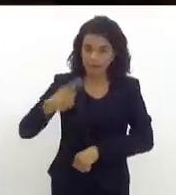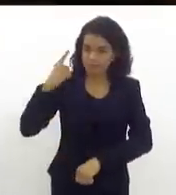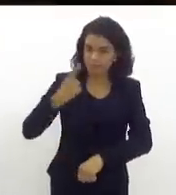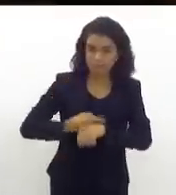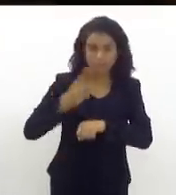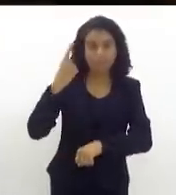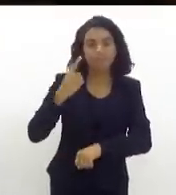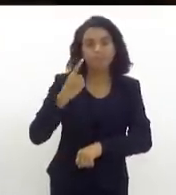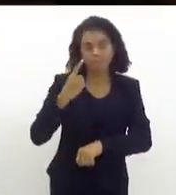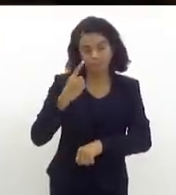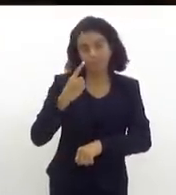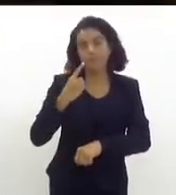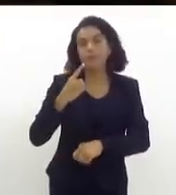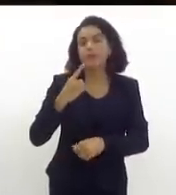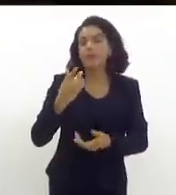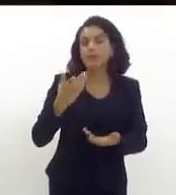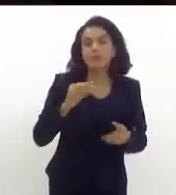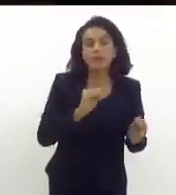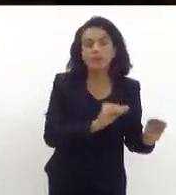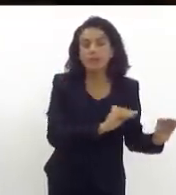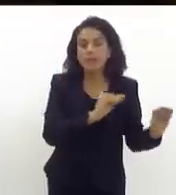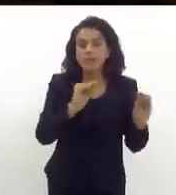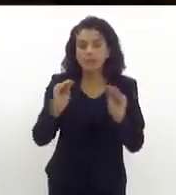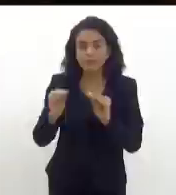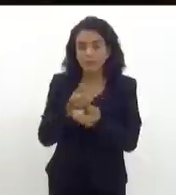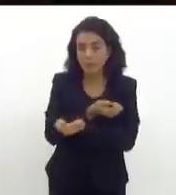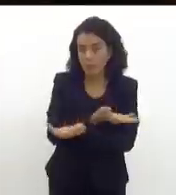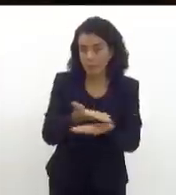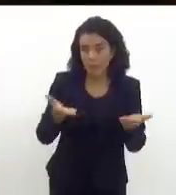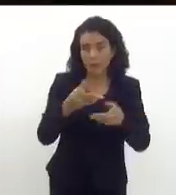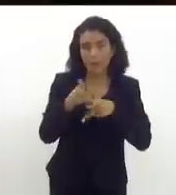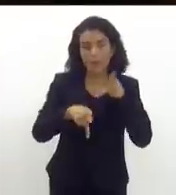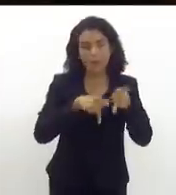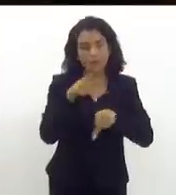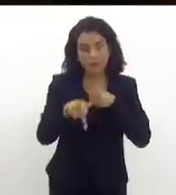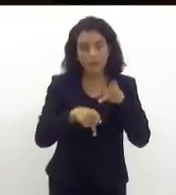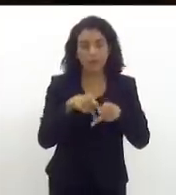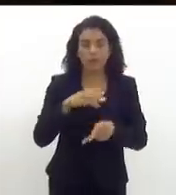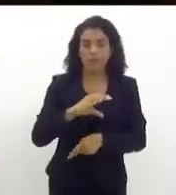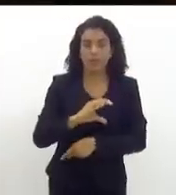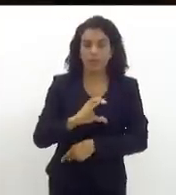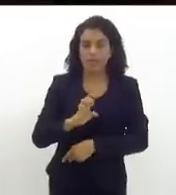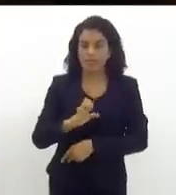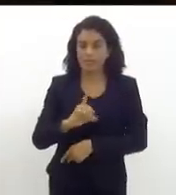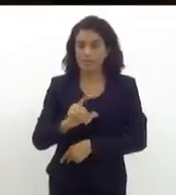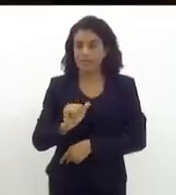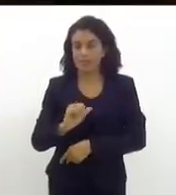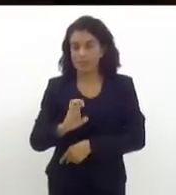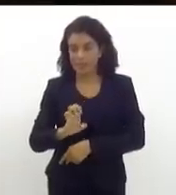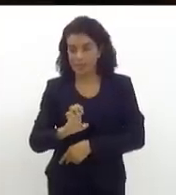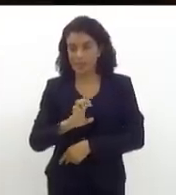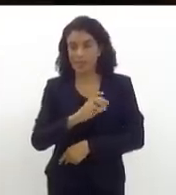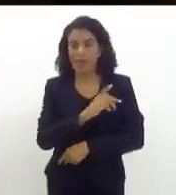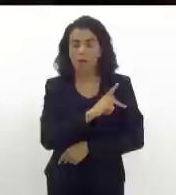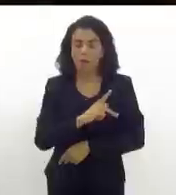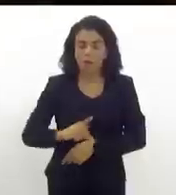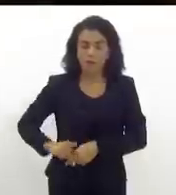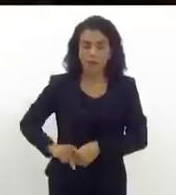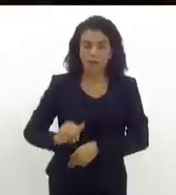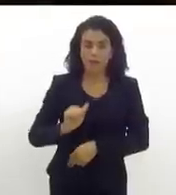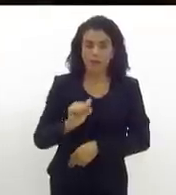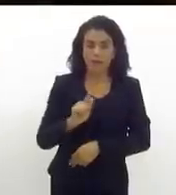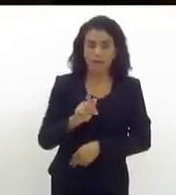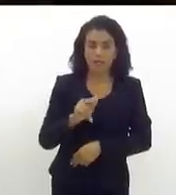imediatamente transfira também para a população que a Cedae o presidente Agnaldo malon